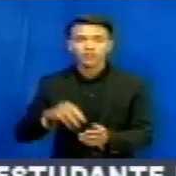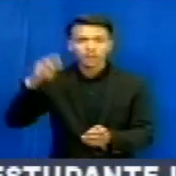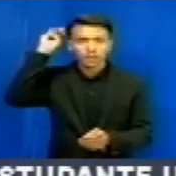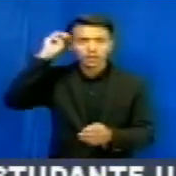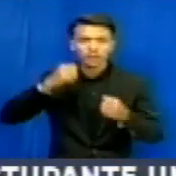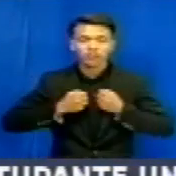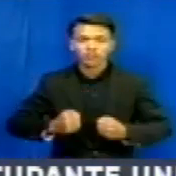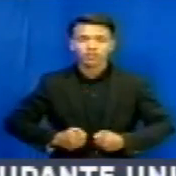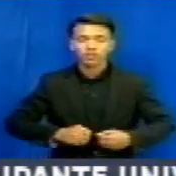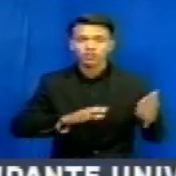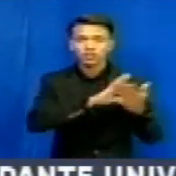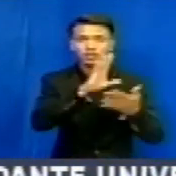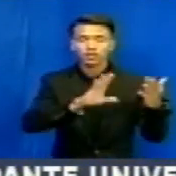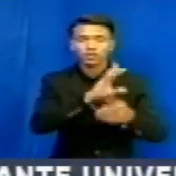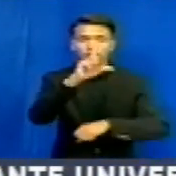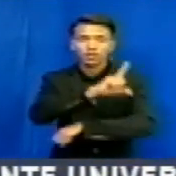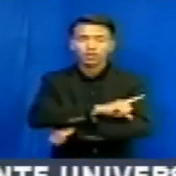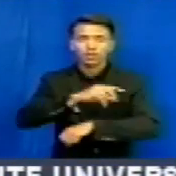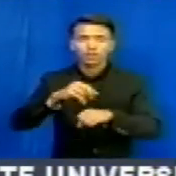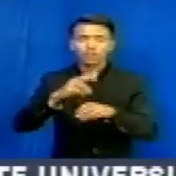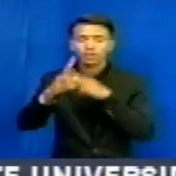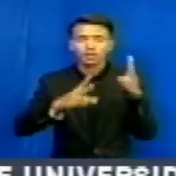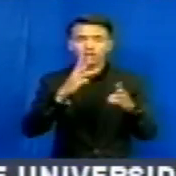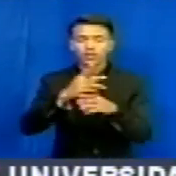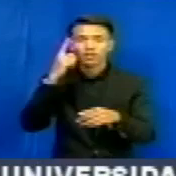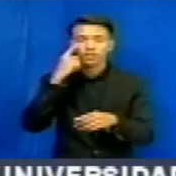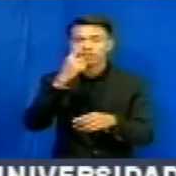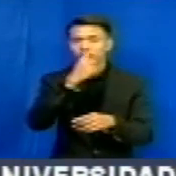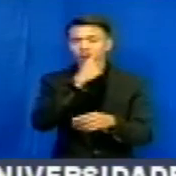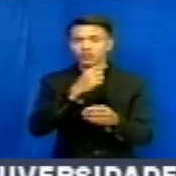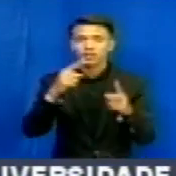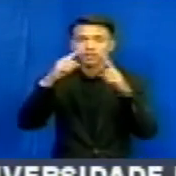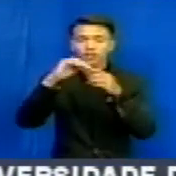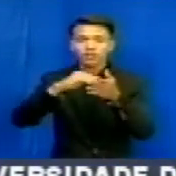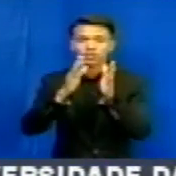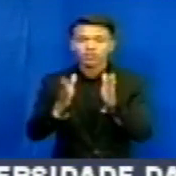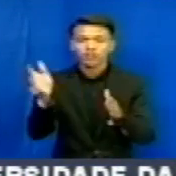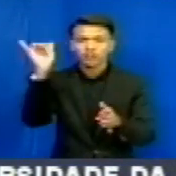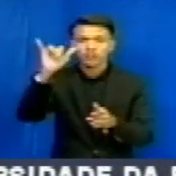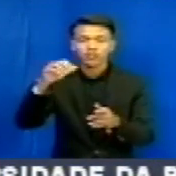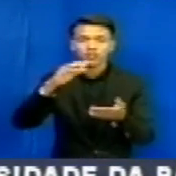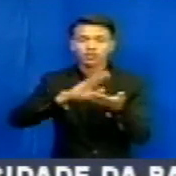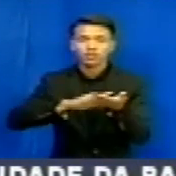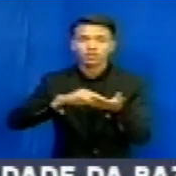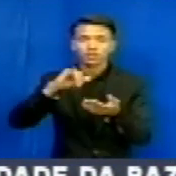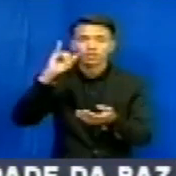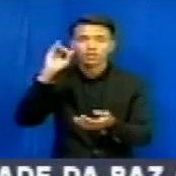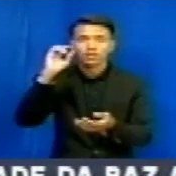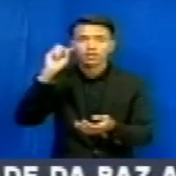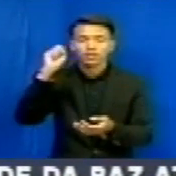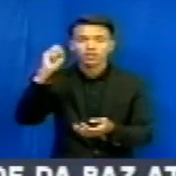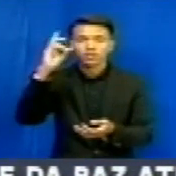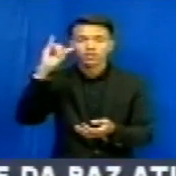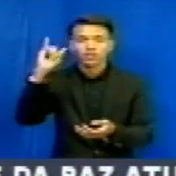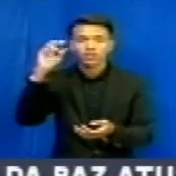Ministério de Saúde celebra o Mundial Matan, Saúde Matan, com atividades screening Matan, para estudantes ir ao Colégio Santo Inácio de